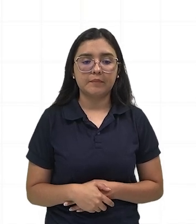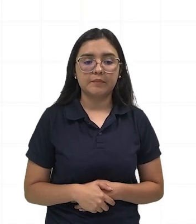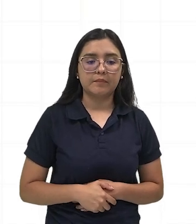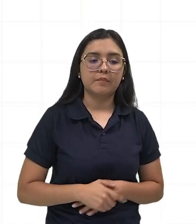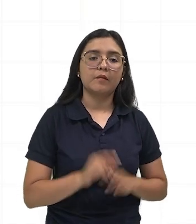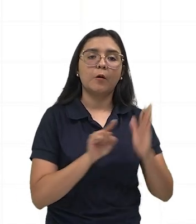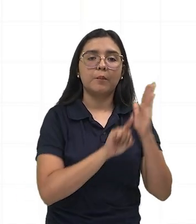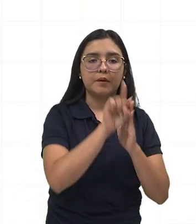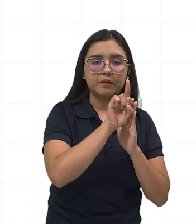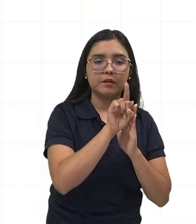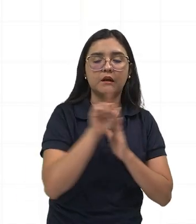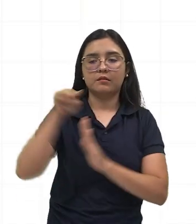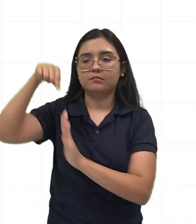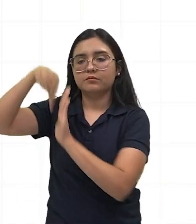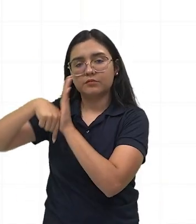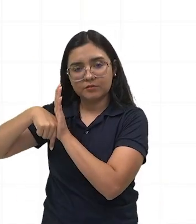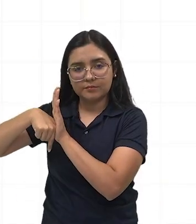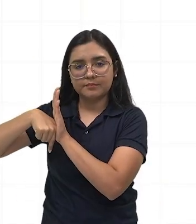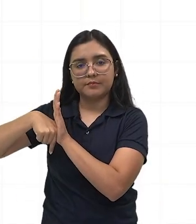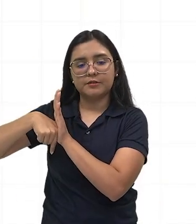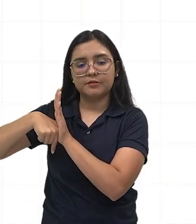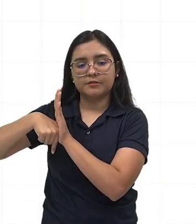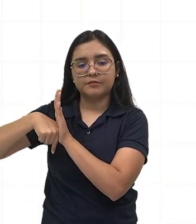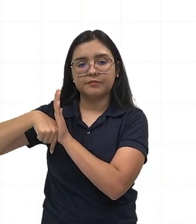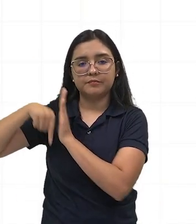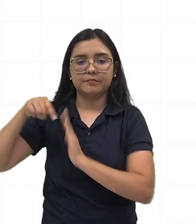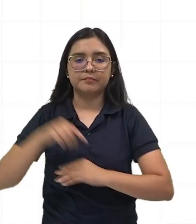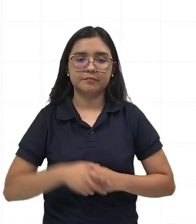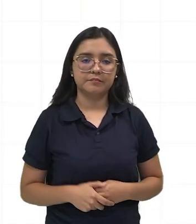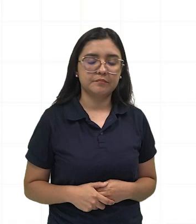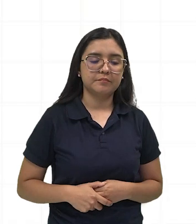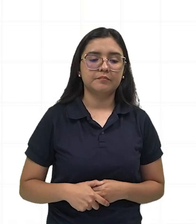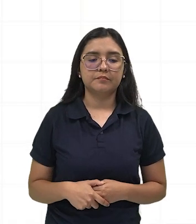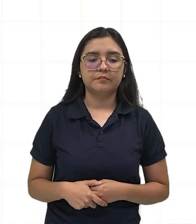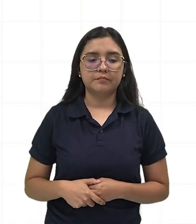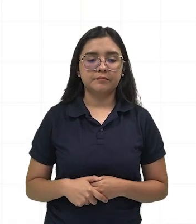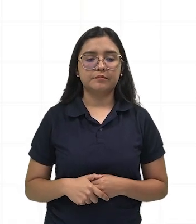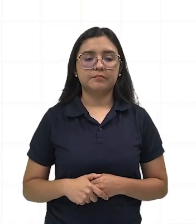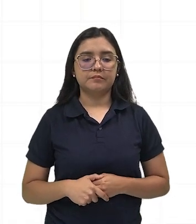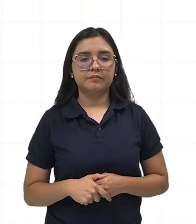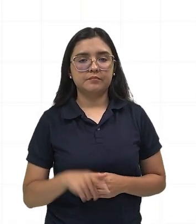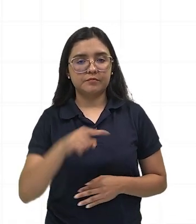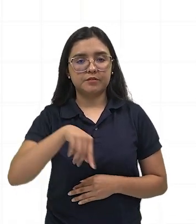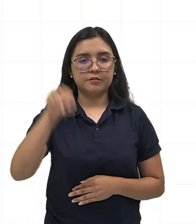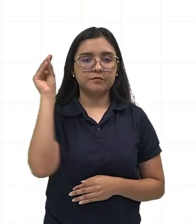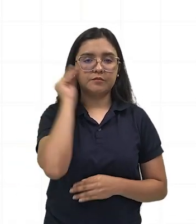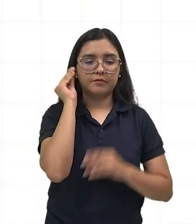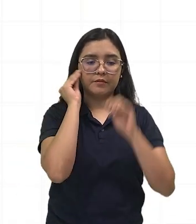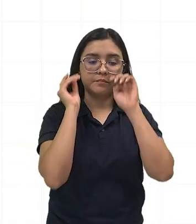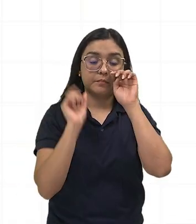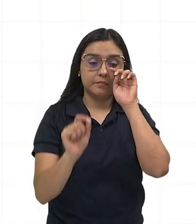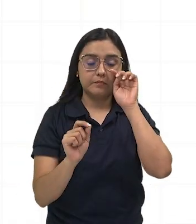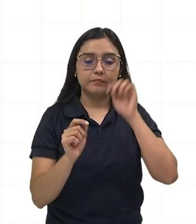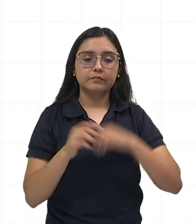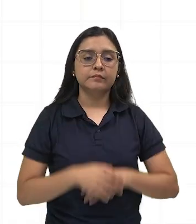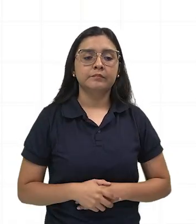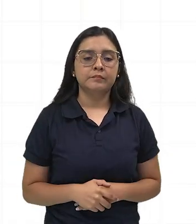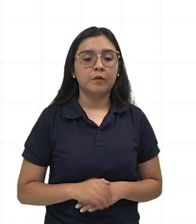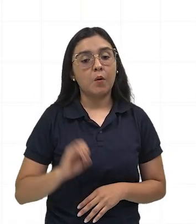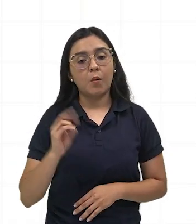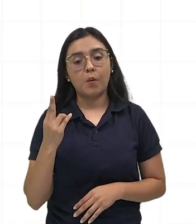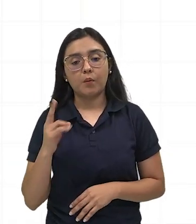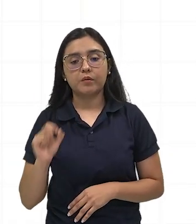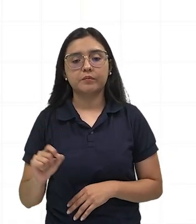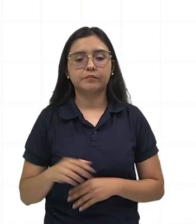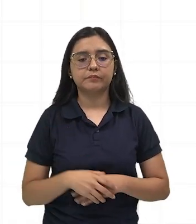Aumenta uma, a outra diminui. Olha, você vai se deparar com essa situação. Ou